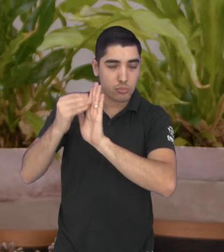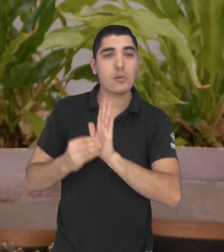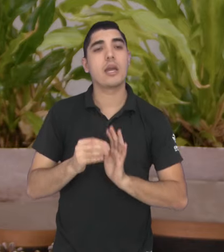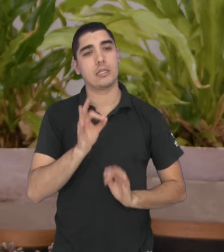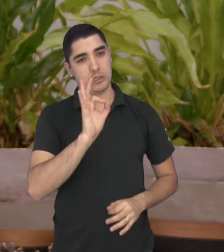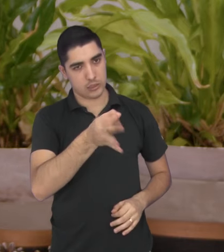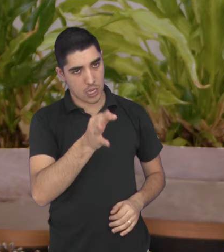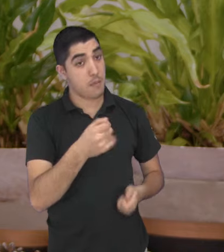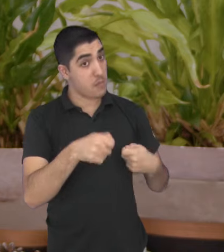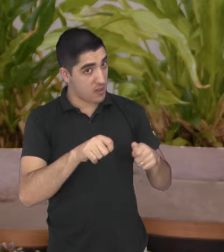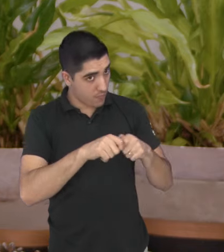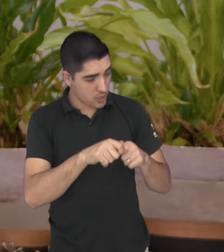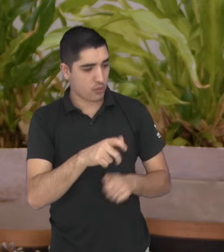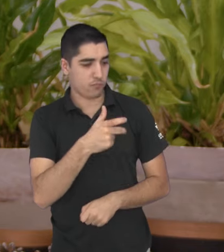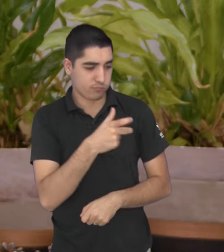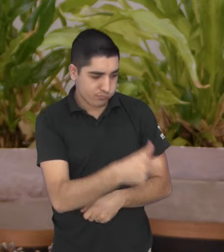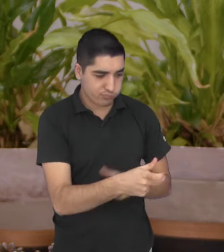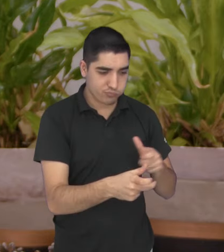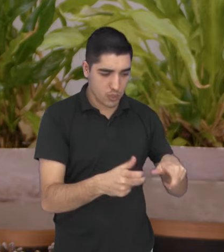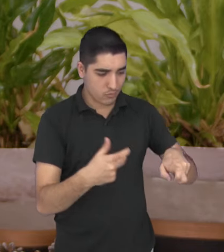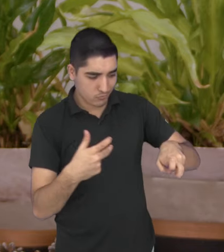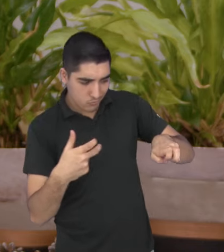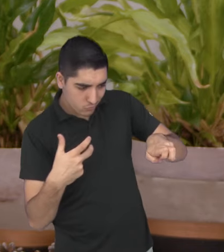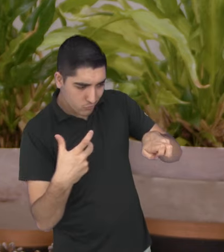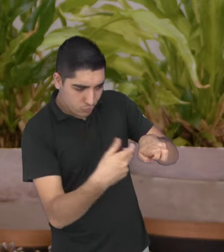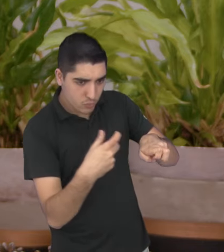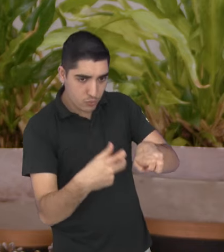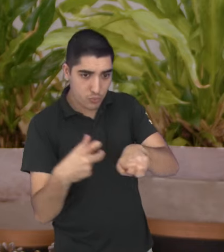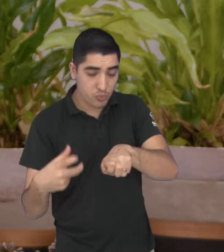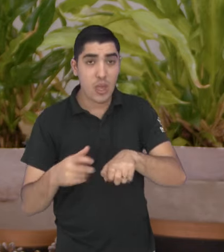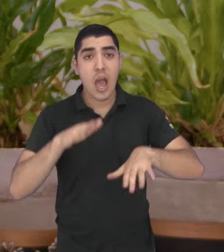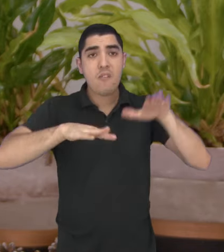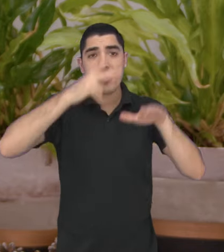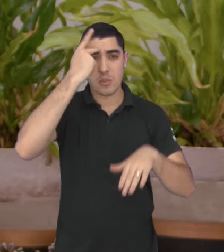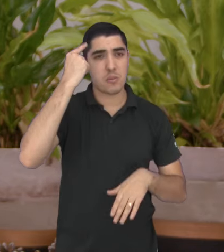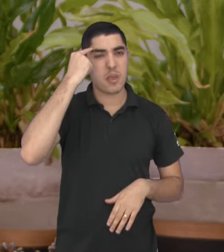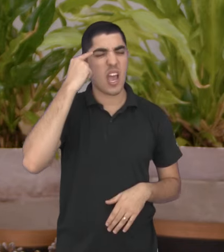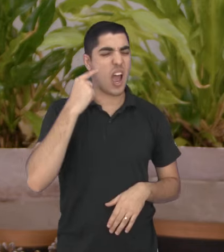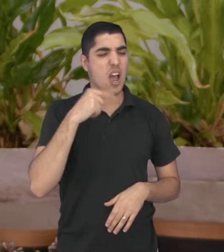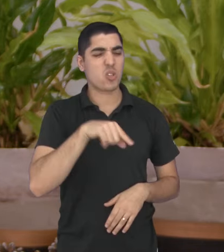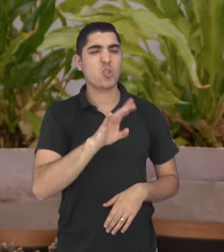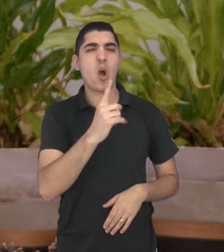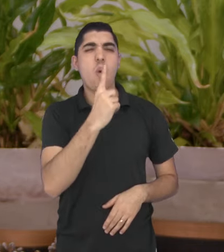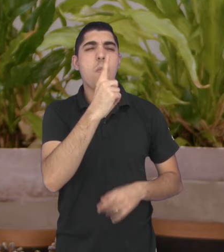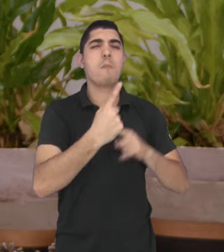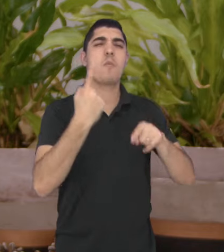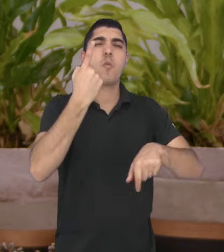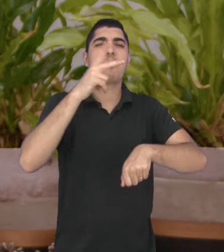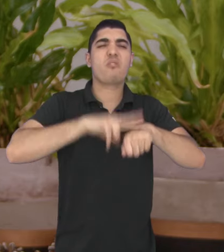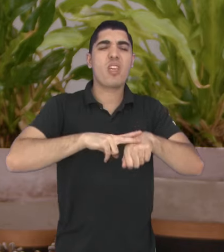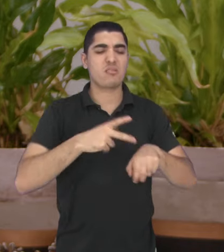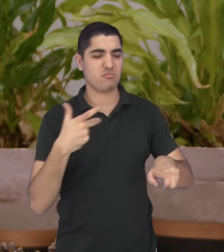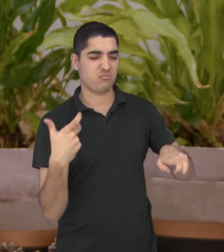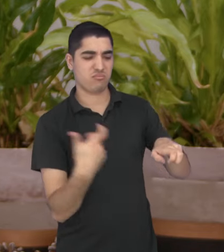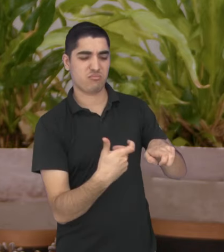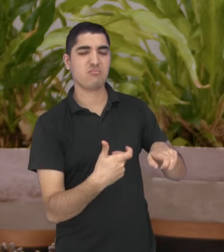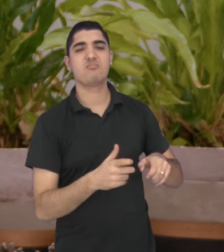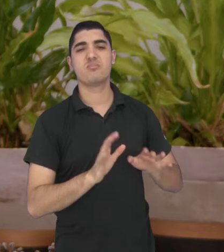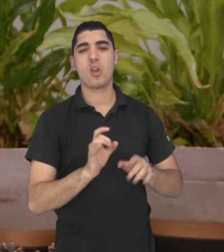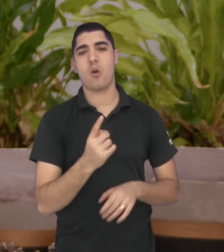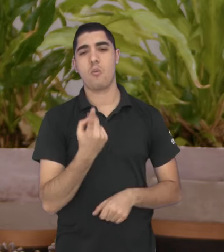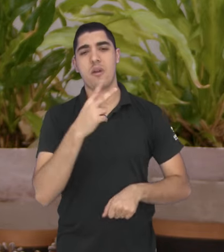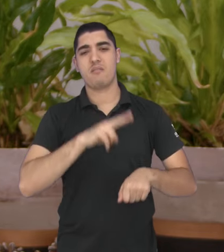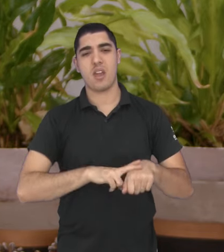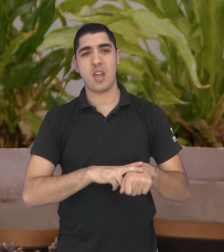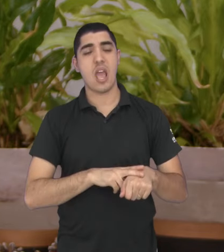Tem que fazer. Além do que, tem muita gente que deixa para só levar o animal no momento da vacina. Uhum. Então, já faz uma avaliação,